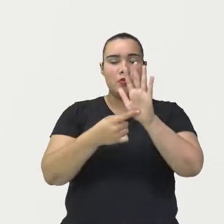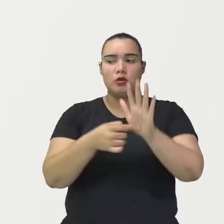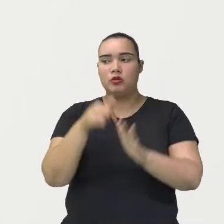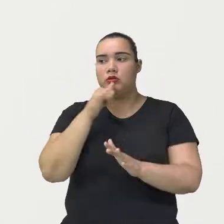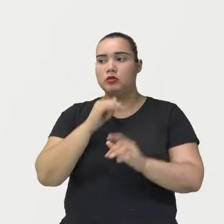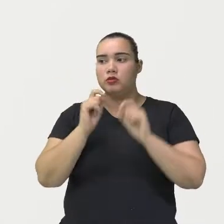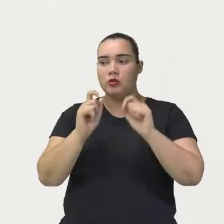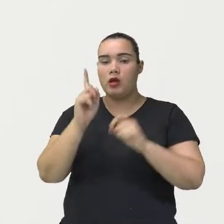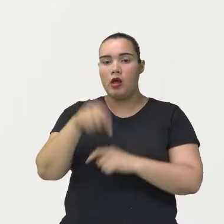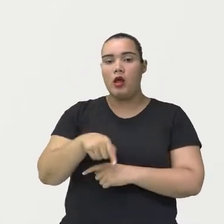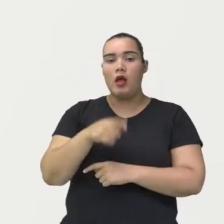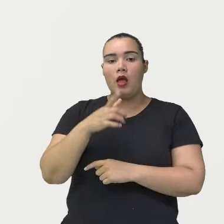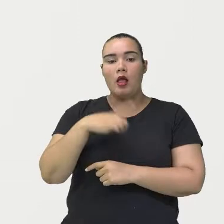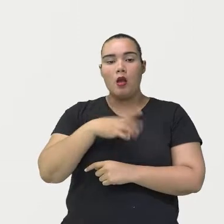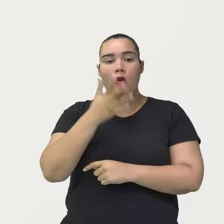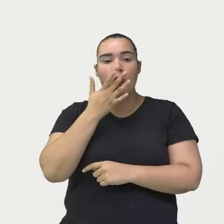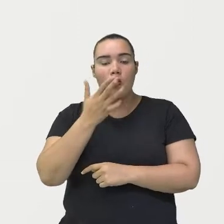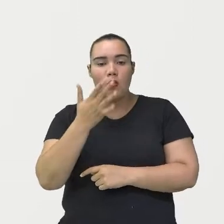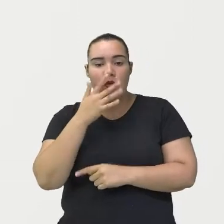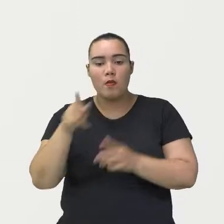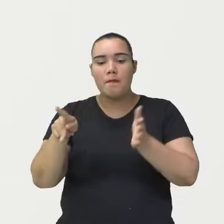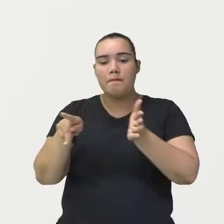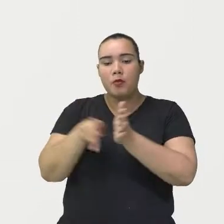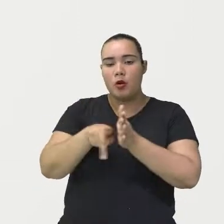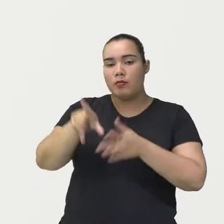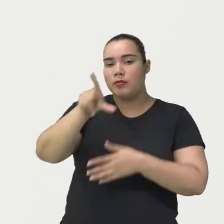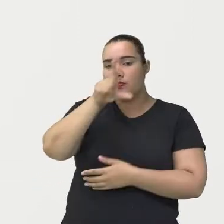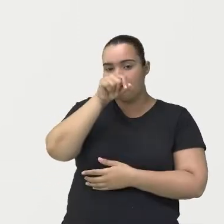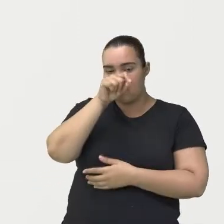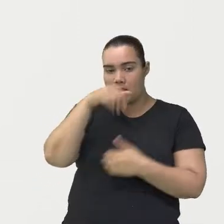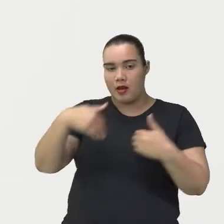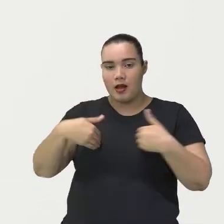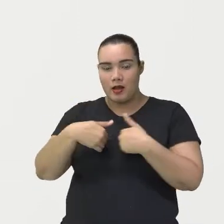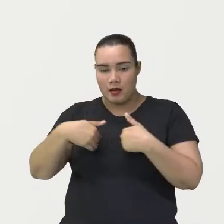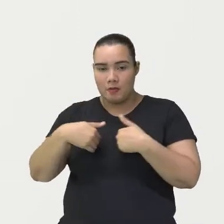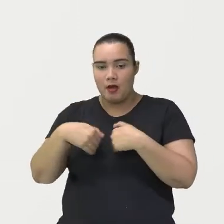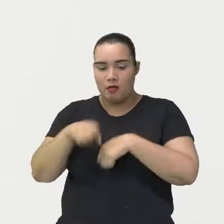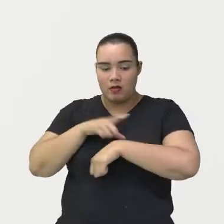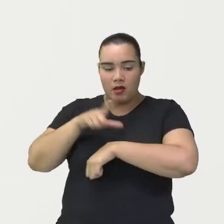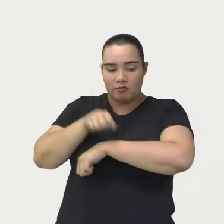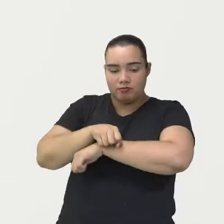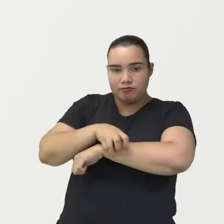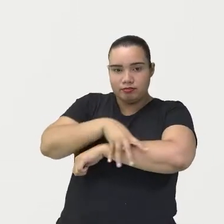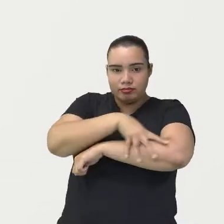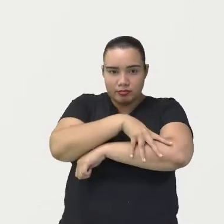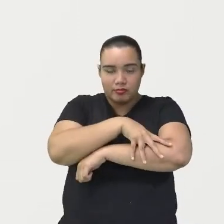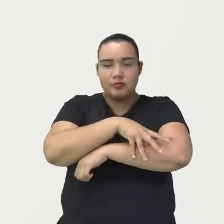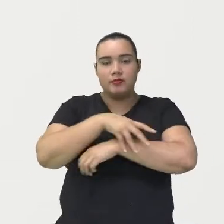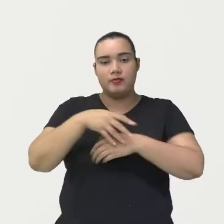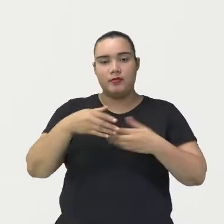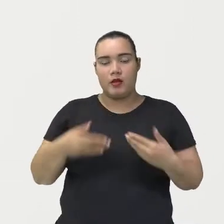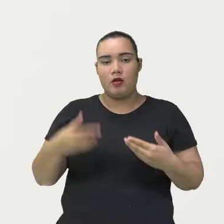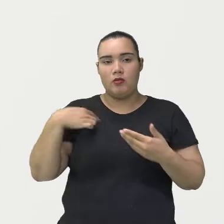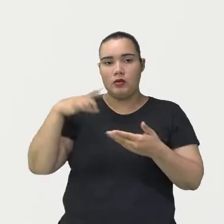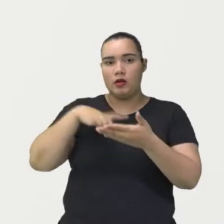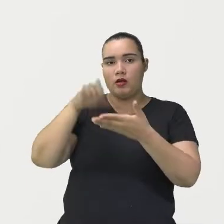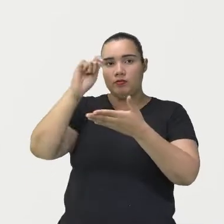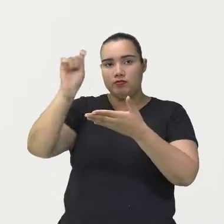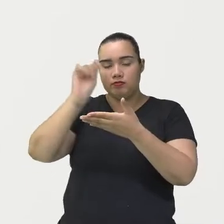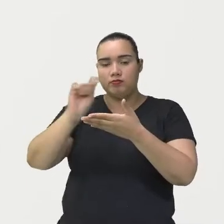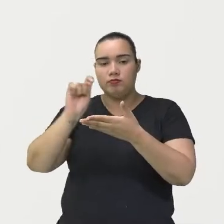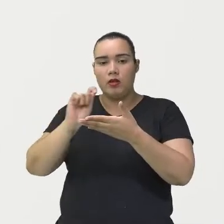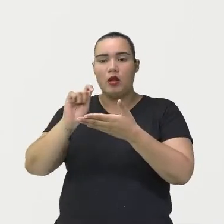são as cores das penas das galinhas. E eu fiz umas anotações aqui para vocês. Na interação